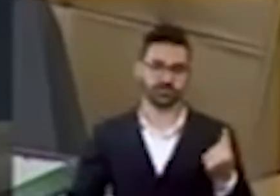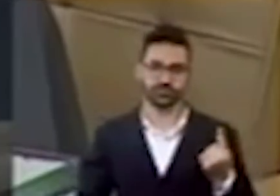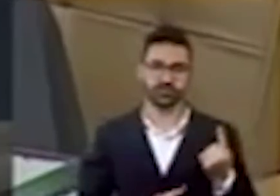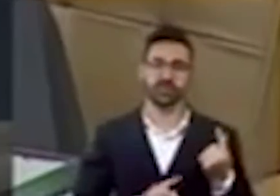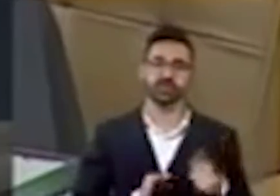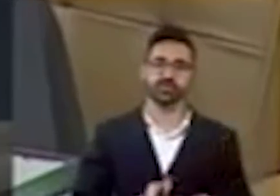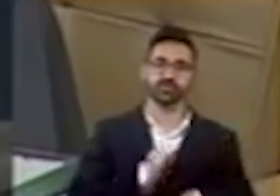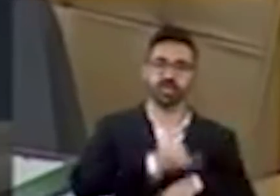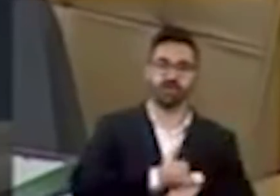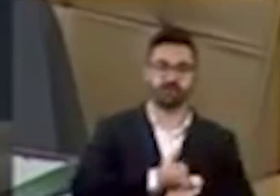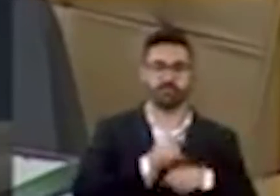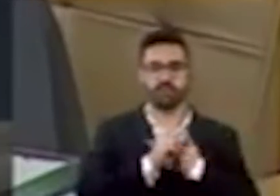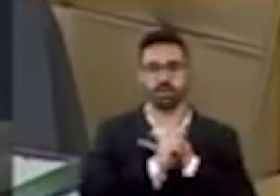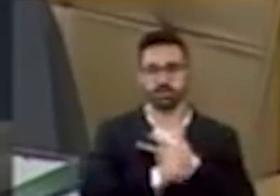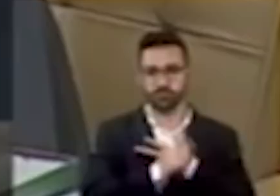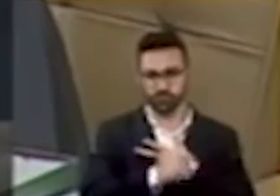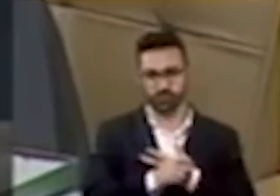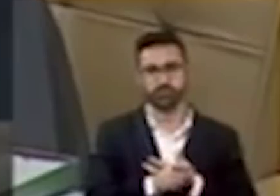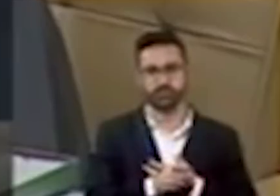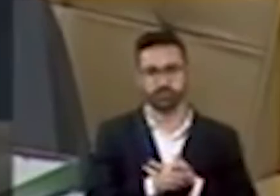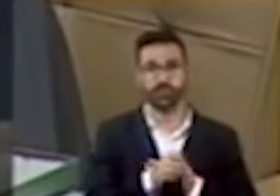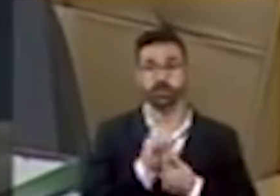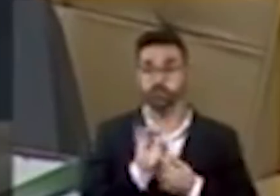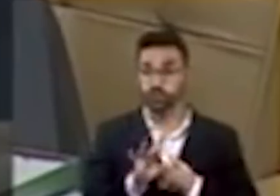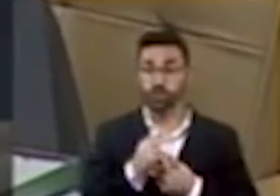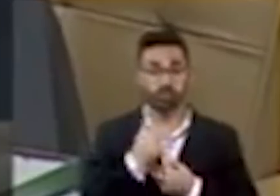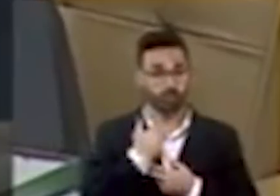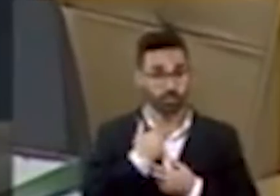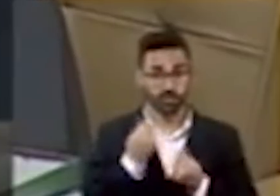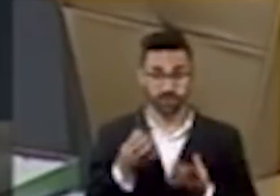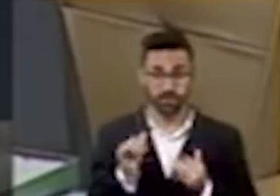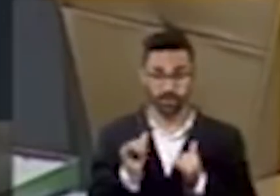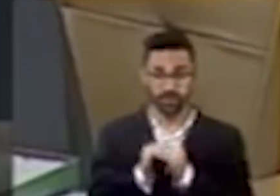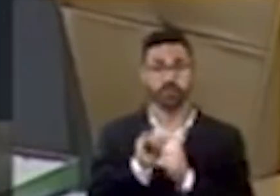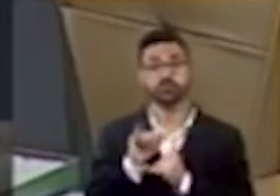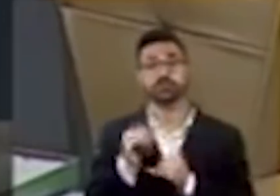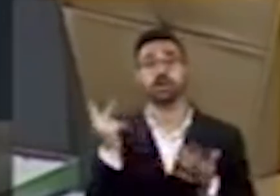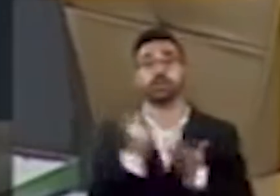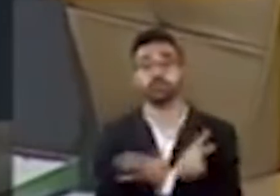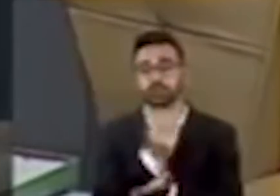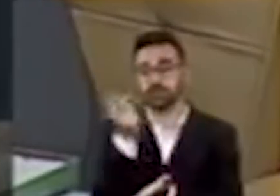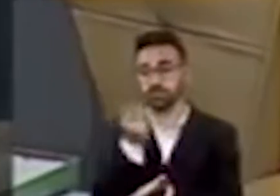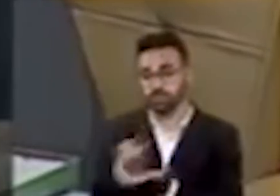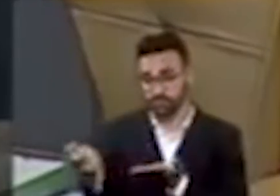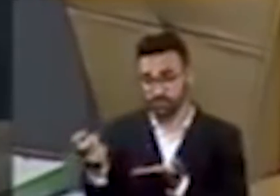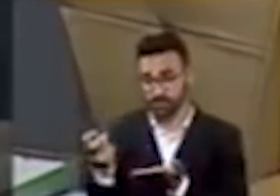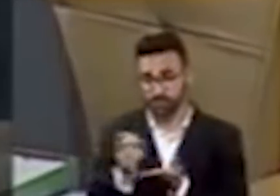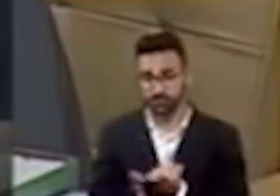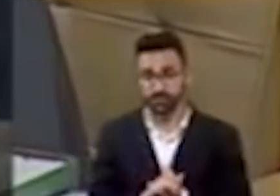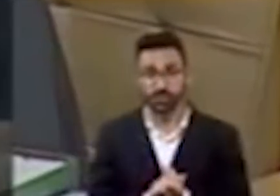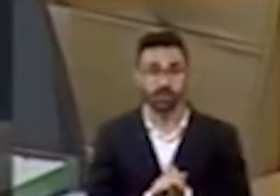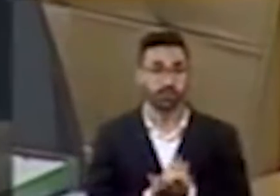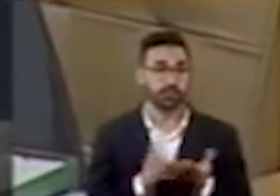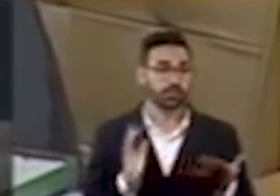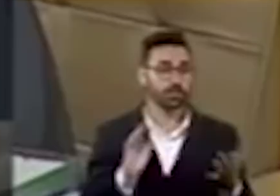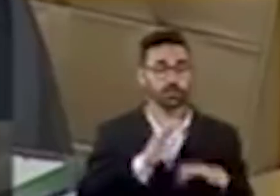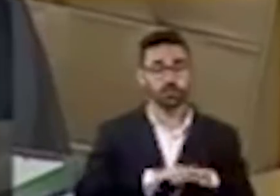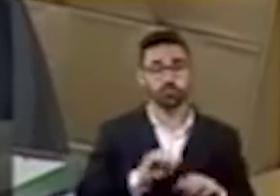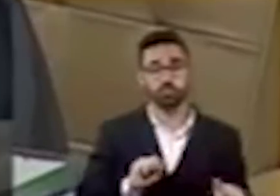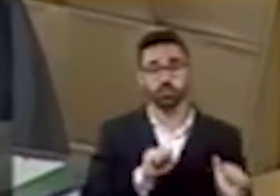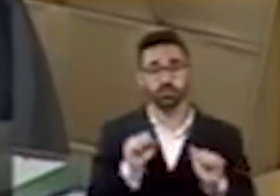poderia aplicar o perdão nos casos de impeachment. Para ele, a concentração deste poder de perdoar ou conceder um